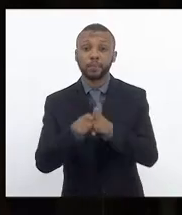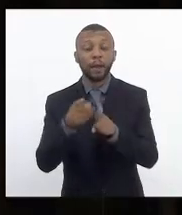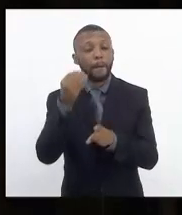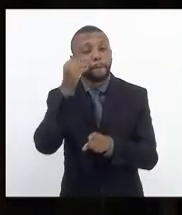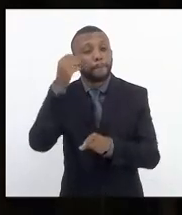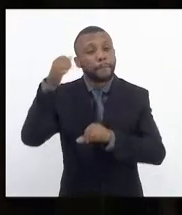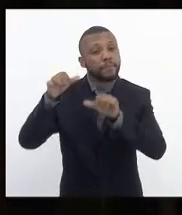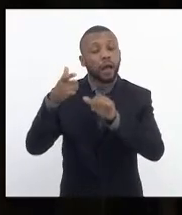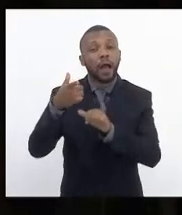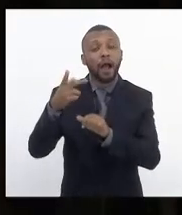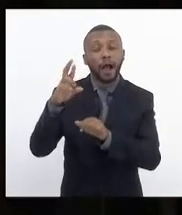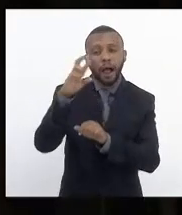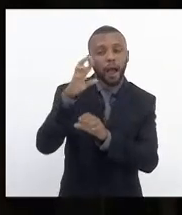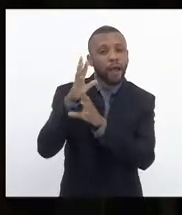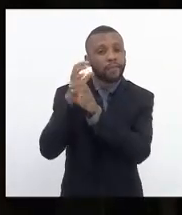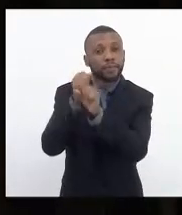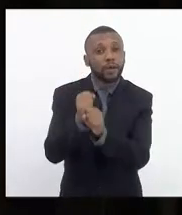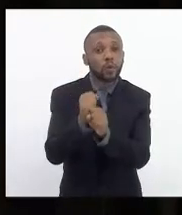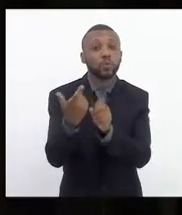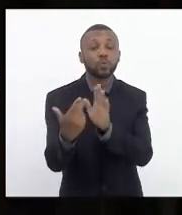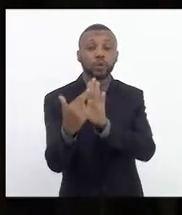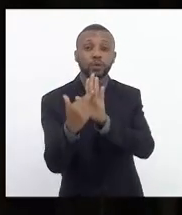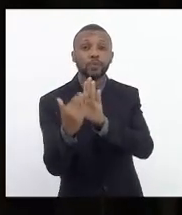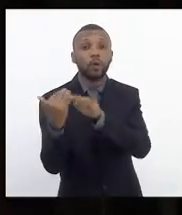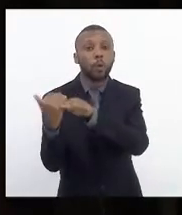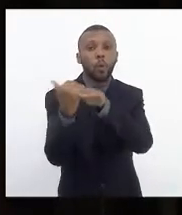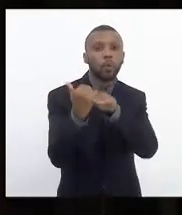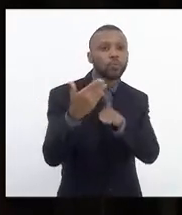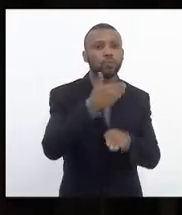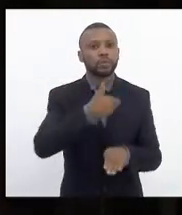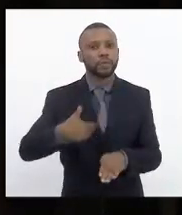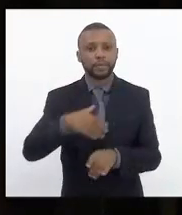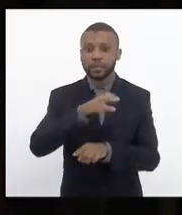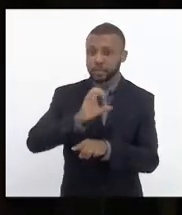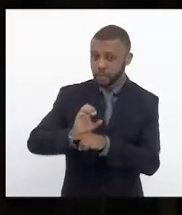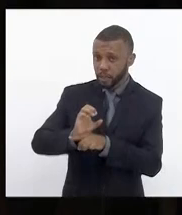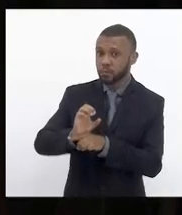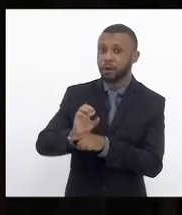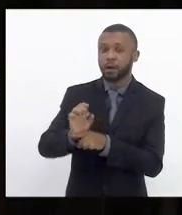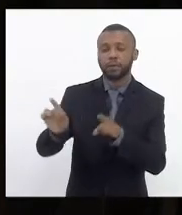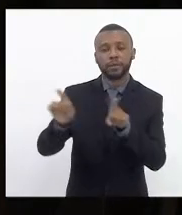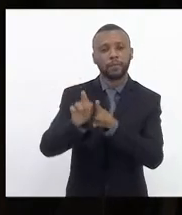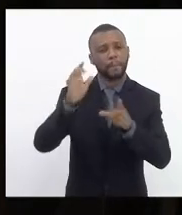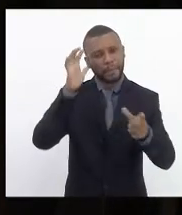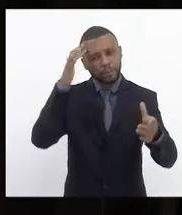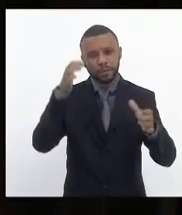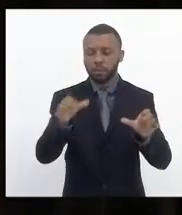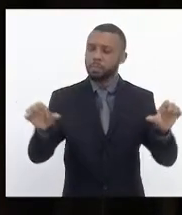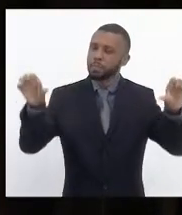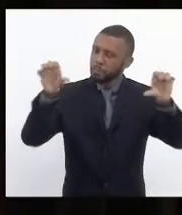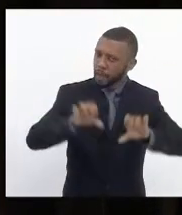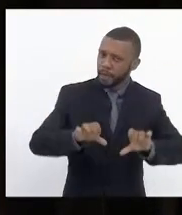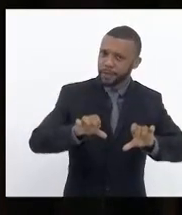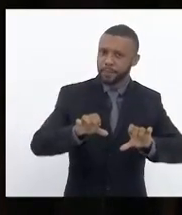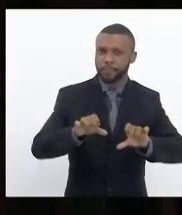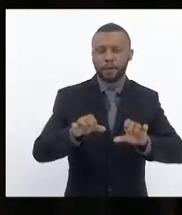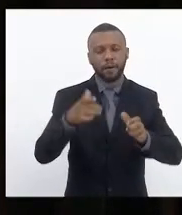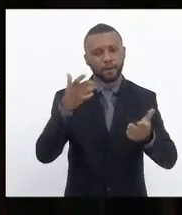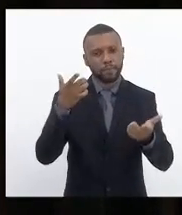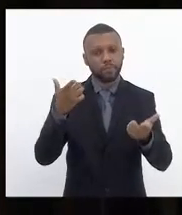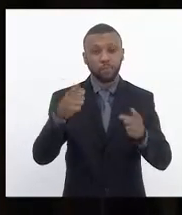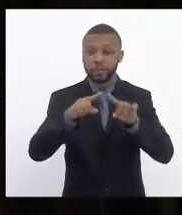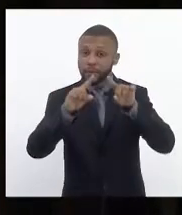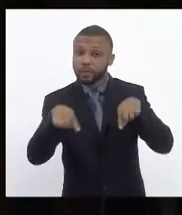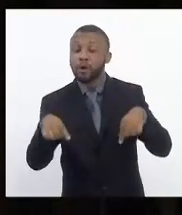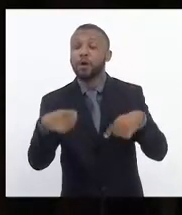revisão do regime jurídico único Estadual outra situação péssima para os nossos servidores o